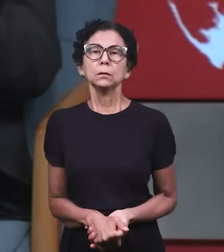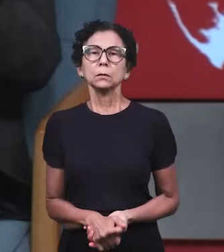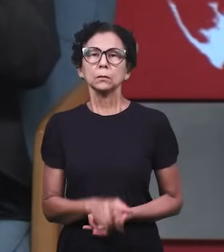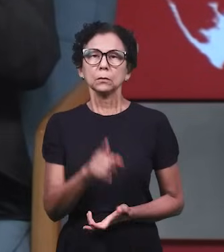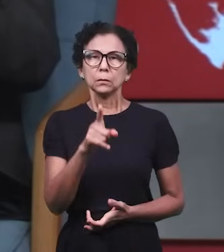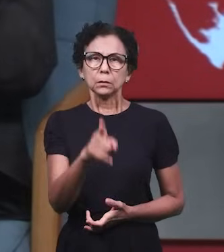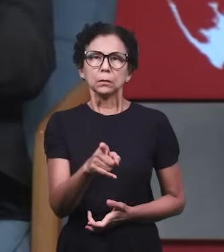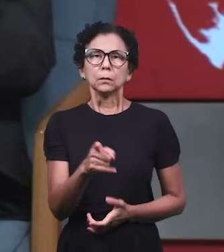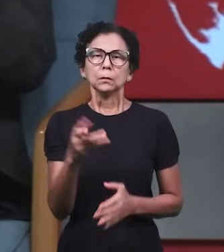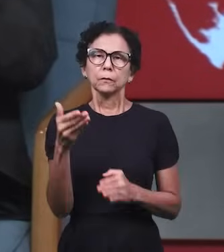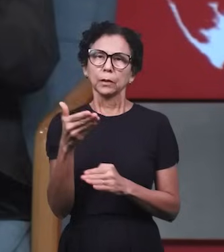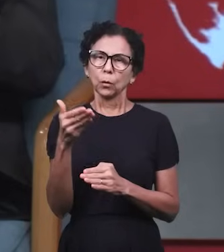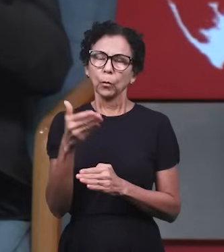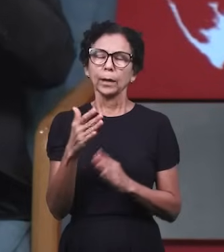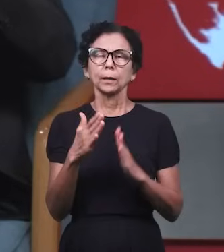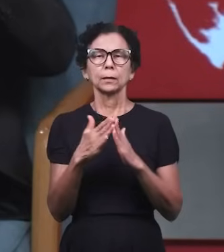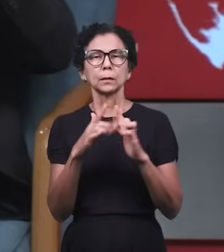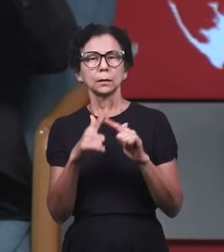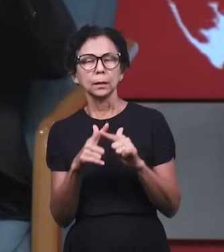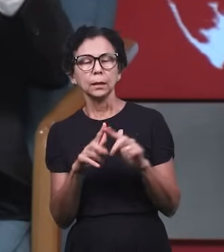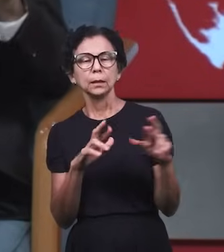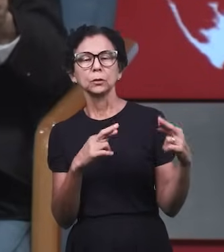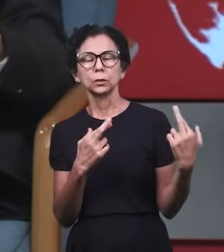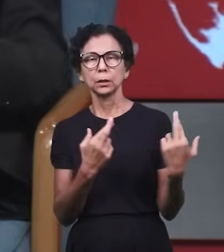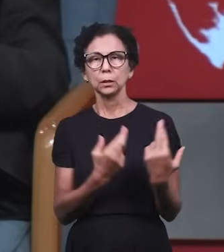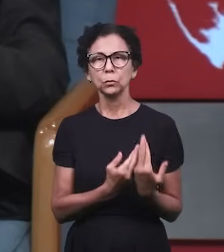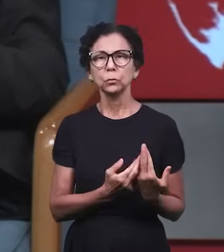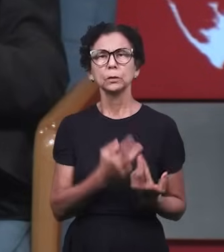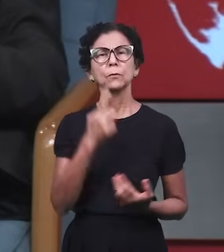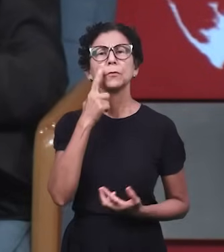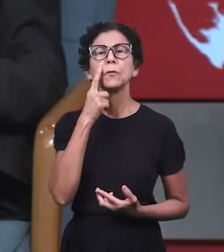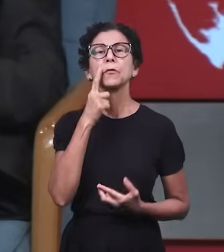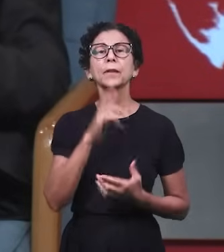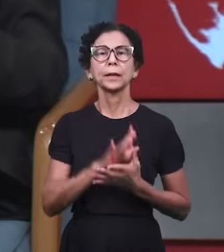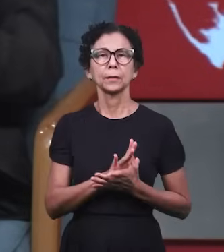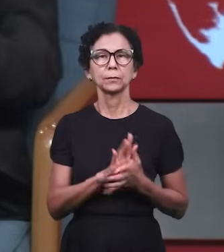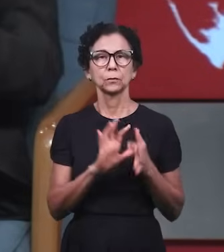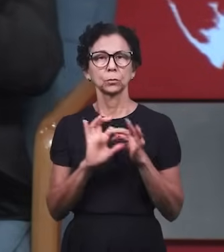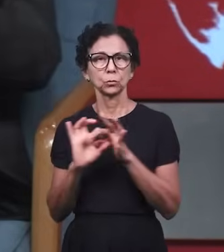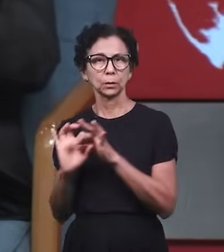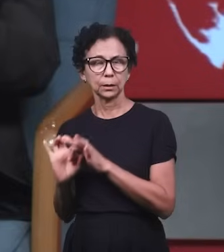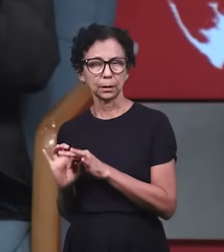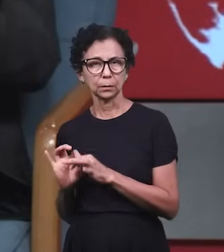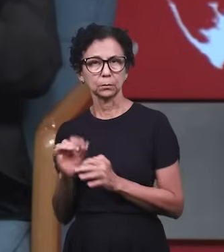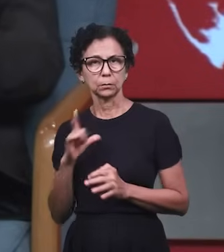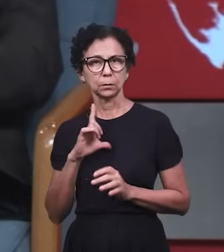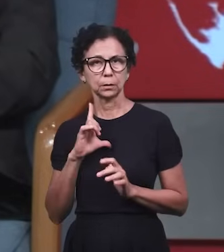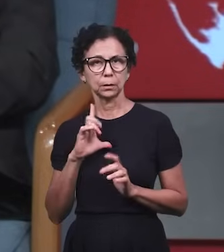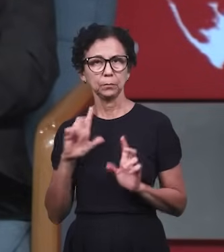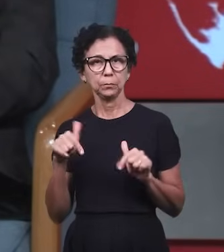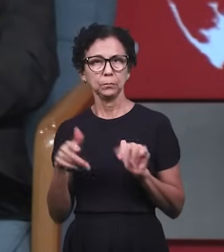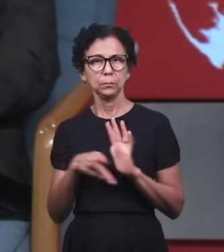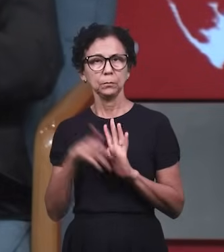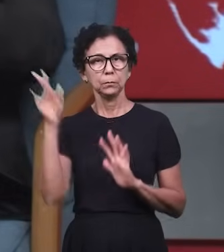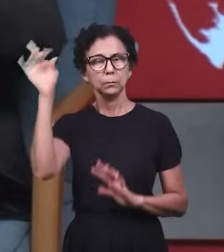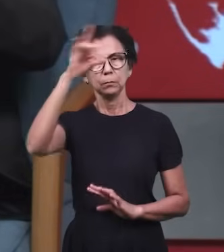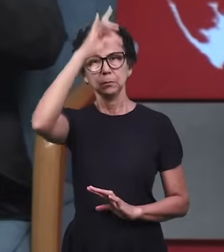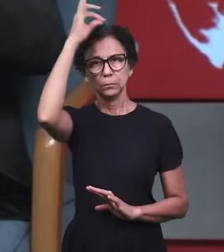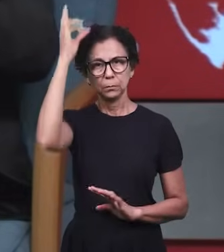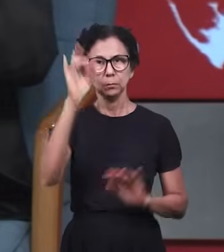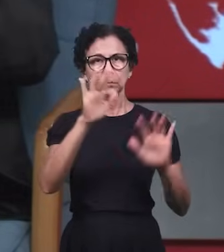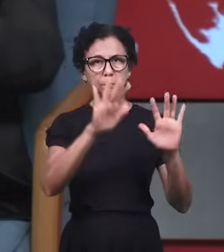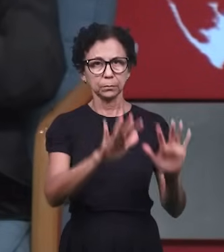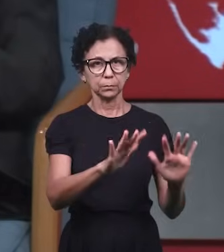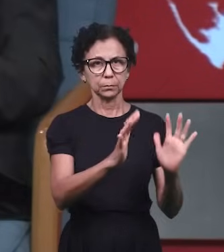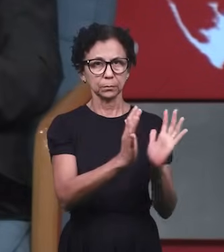onde você faz parte, onde você é membro. Nesse contexto da igreja ali, há uma operação do Espírito Santo, naquele